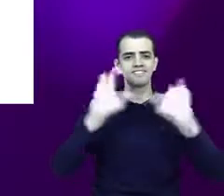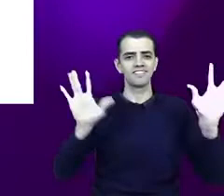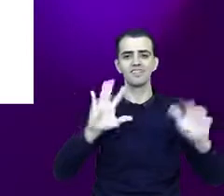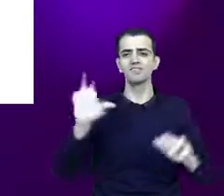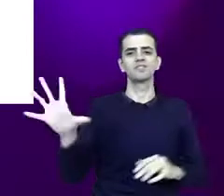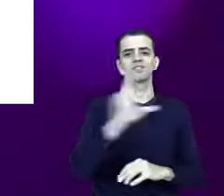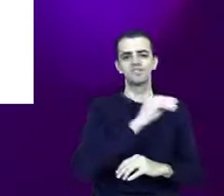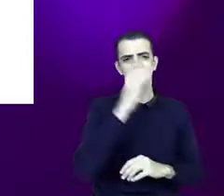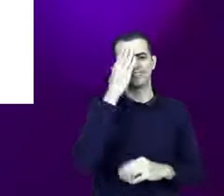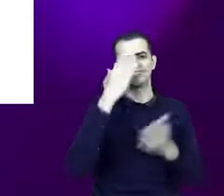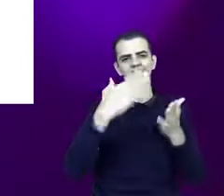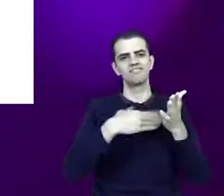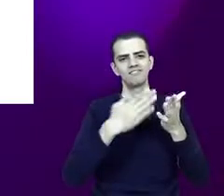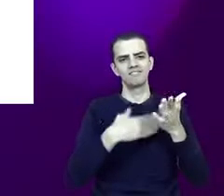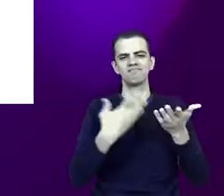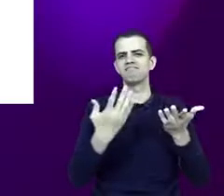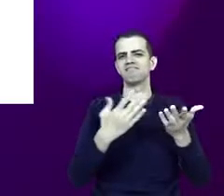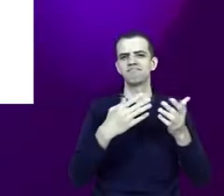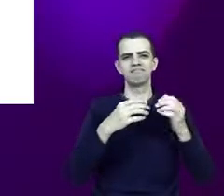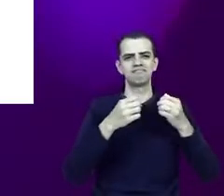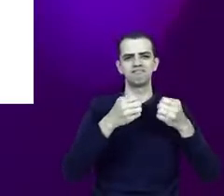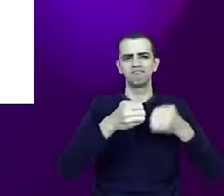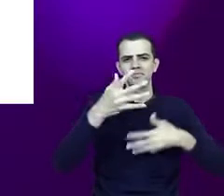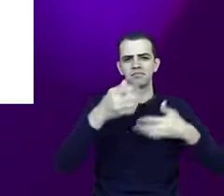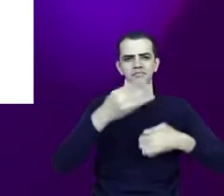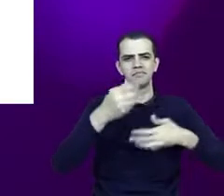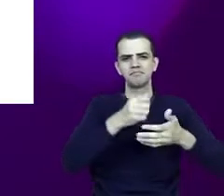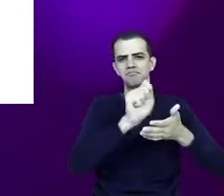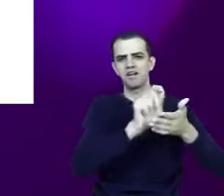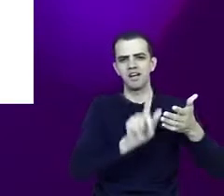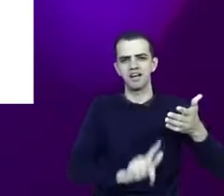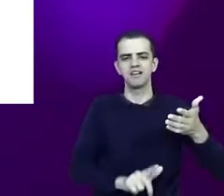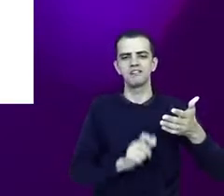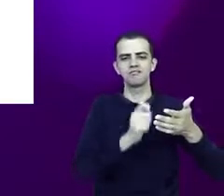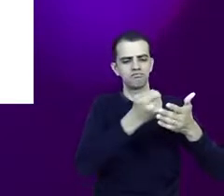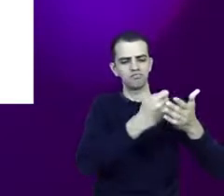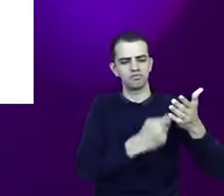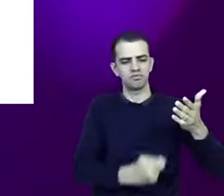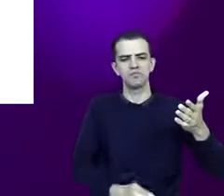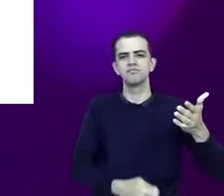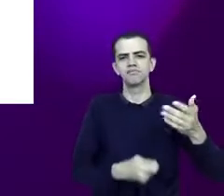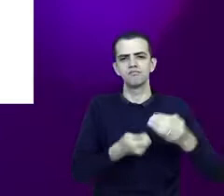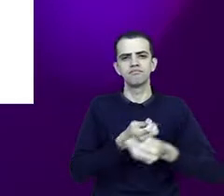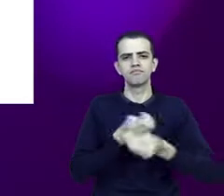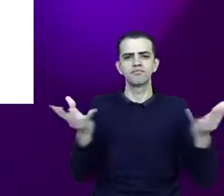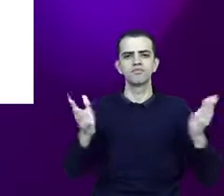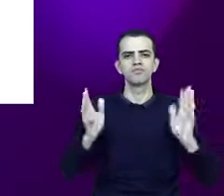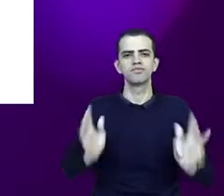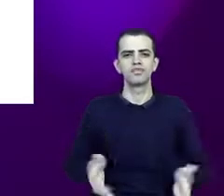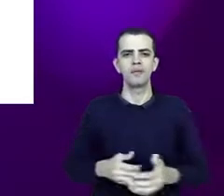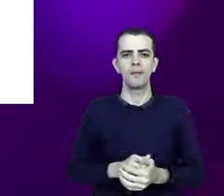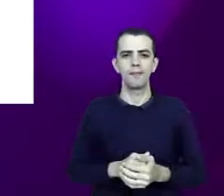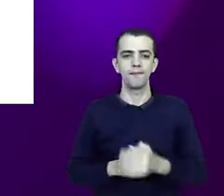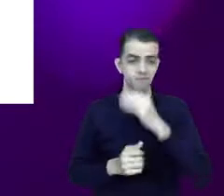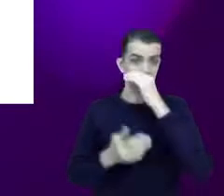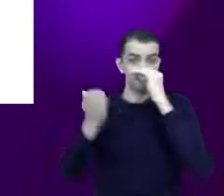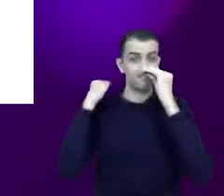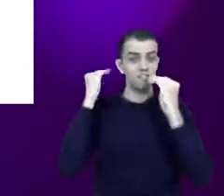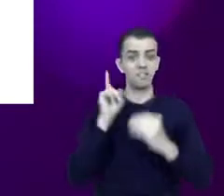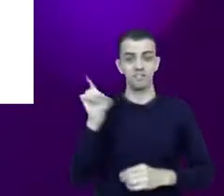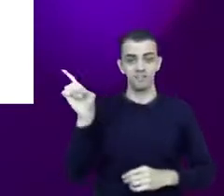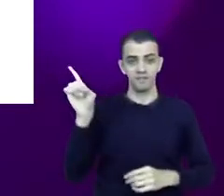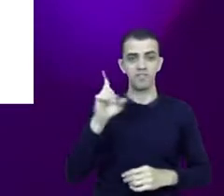das publicações, e o Dr. Lawrence Dohr já falava que o impacto é a causa dos